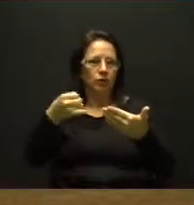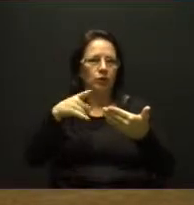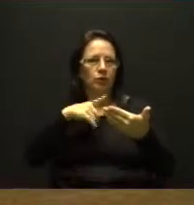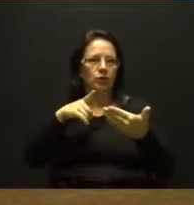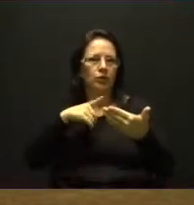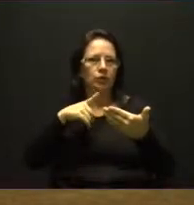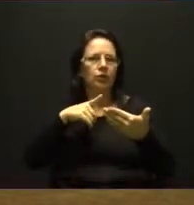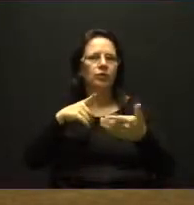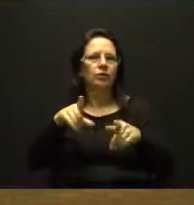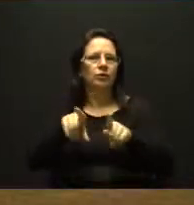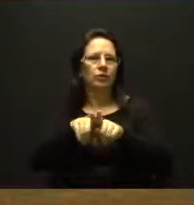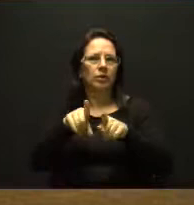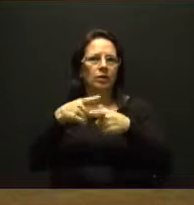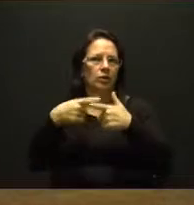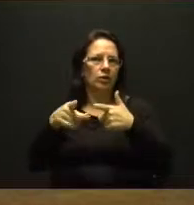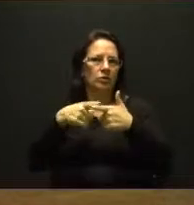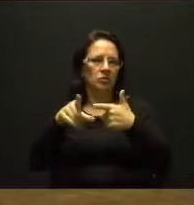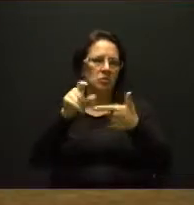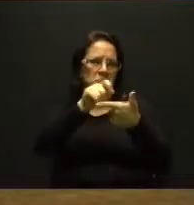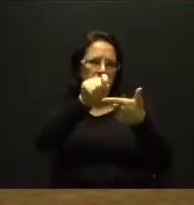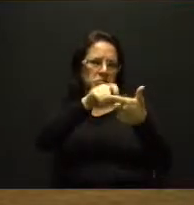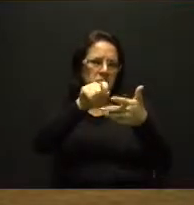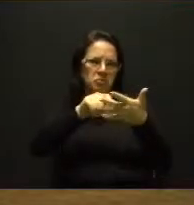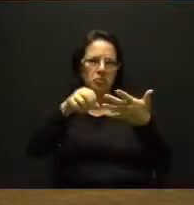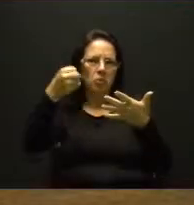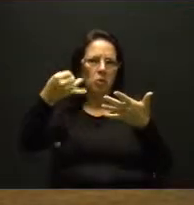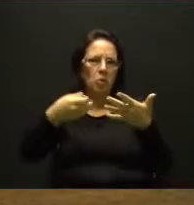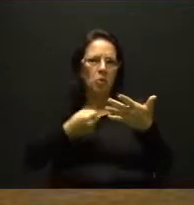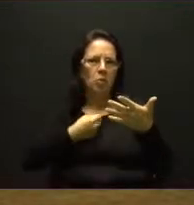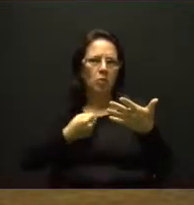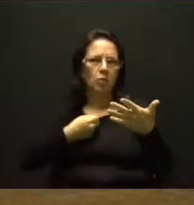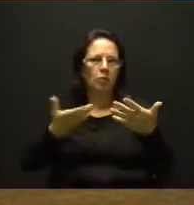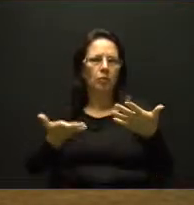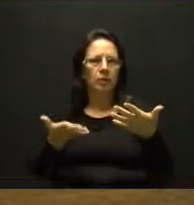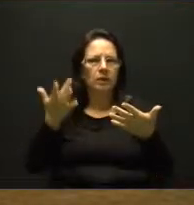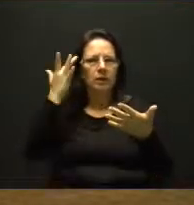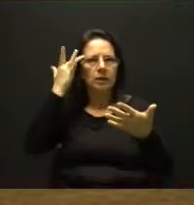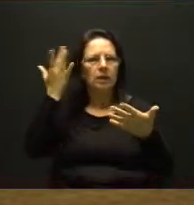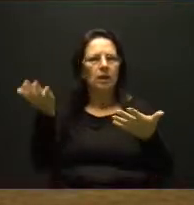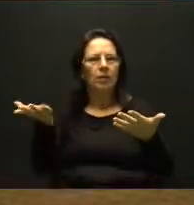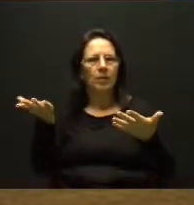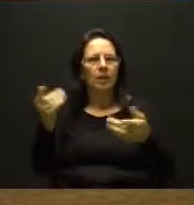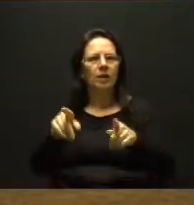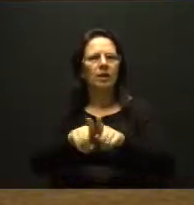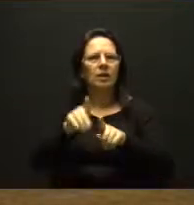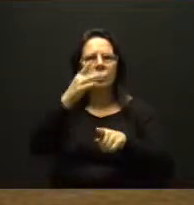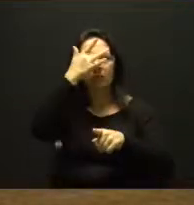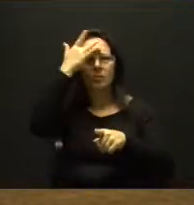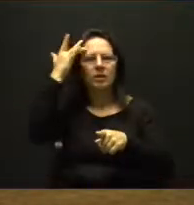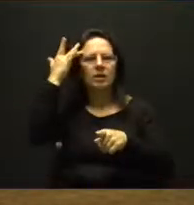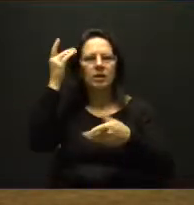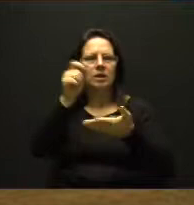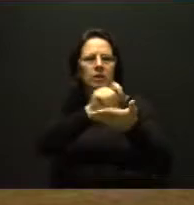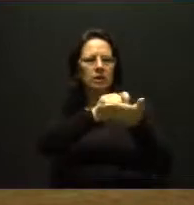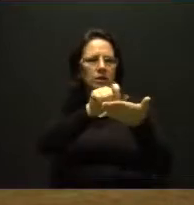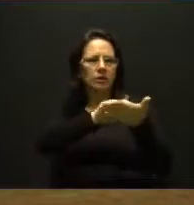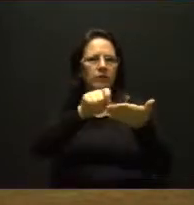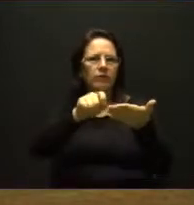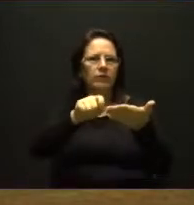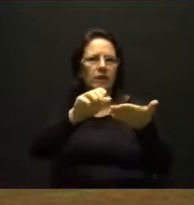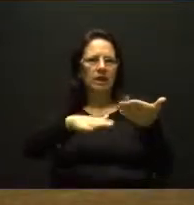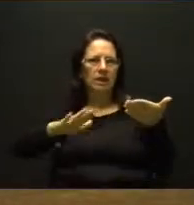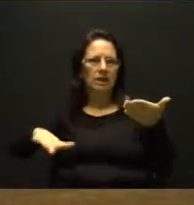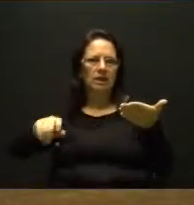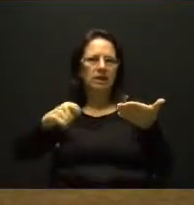800 crianças fez a logística resolveu sabe o que tem de demanda e aquelas crianças que não foram cadastradas e não foi